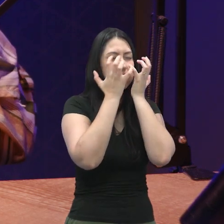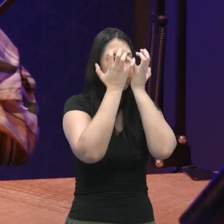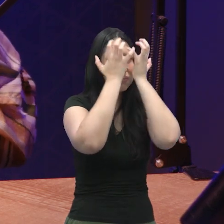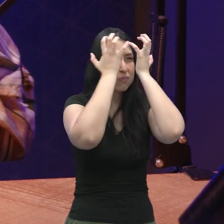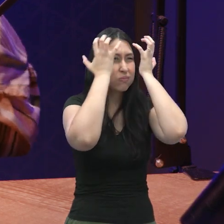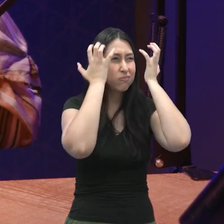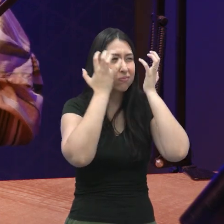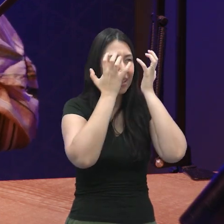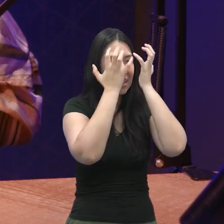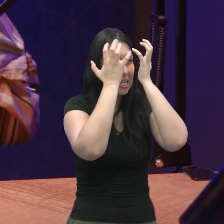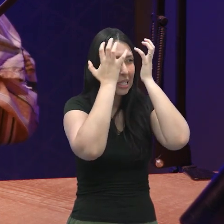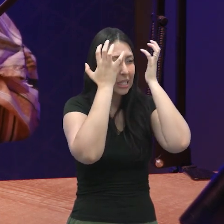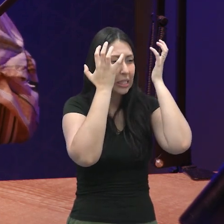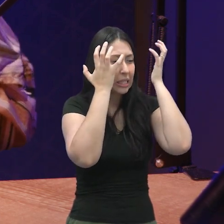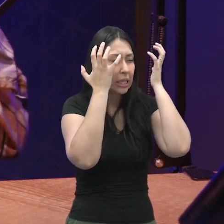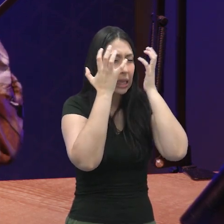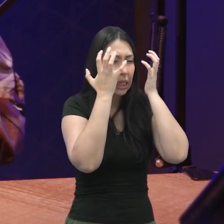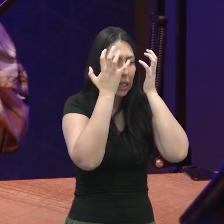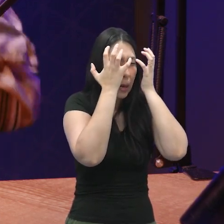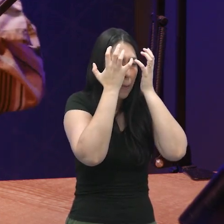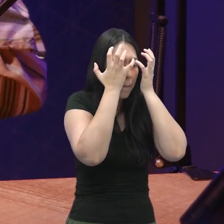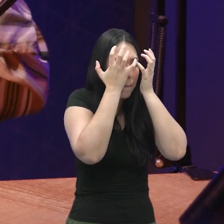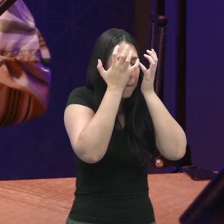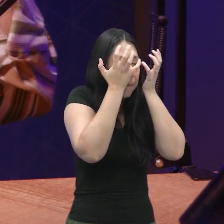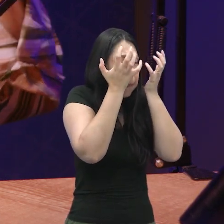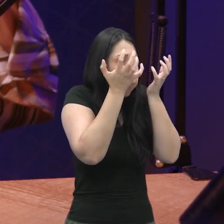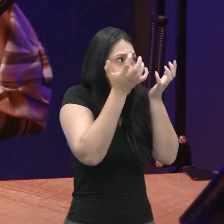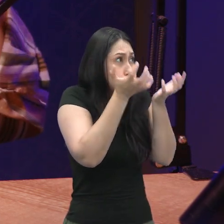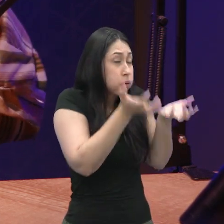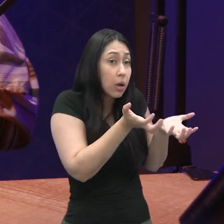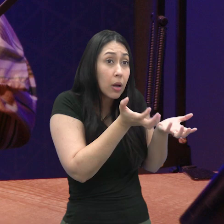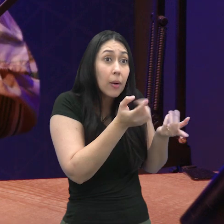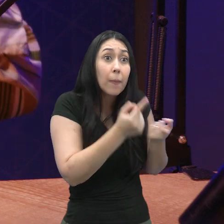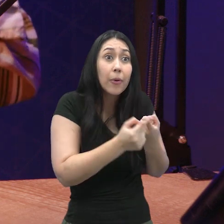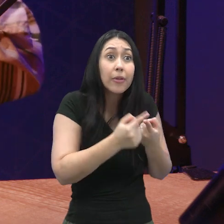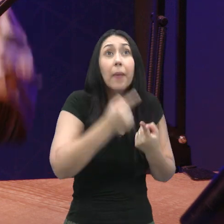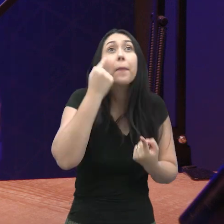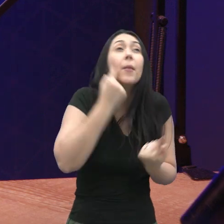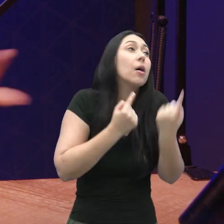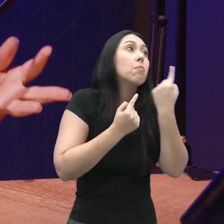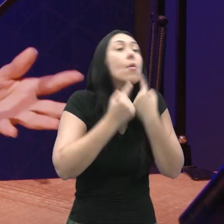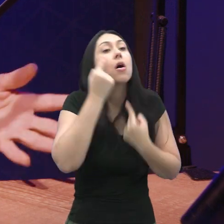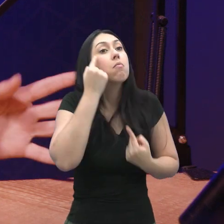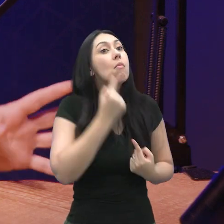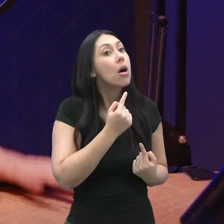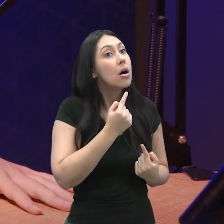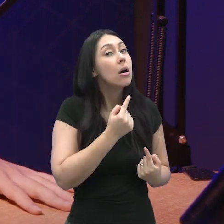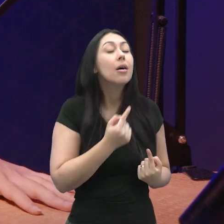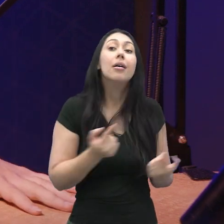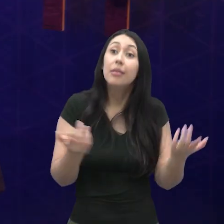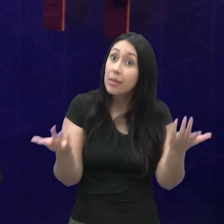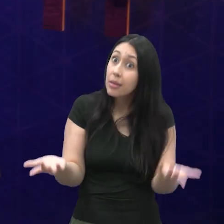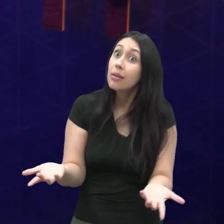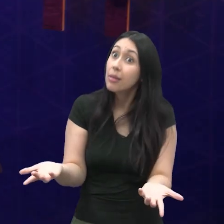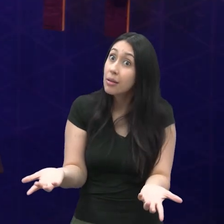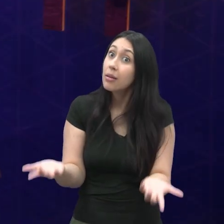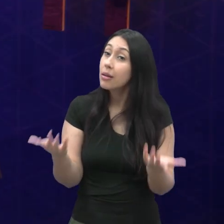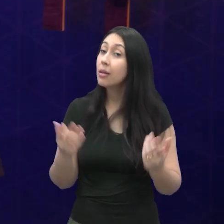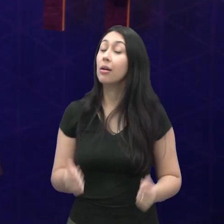Essa cara vai virar uma casca inteira de machucado e vai sair porque você machucou a sua cara inteira. Então, e